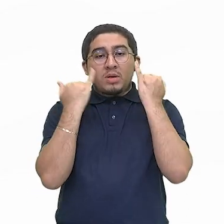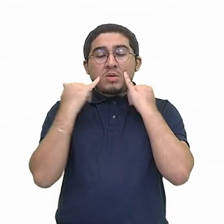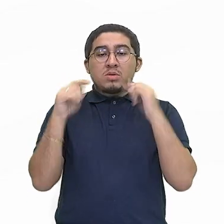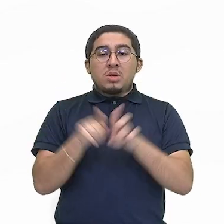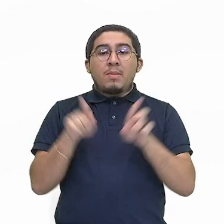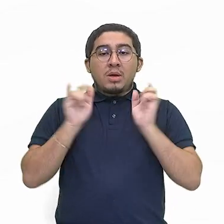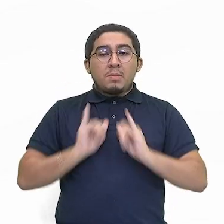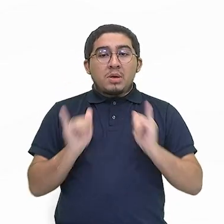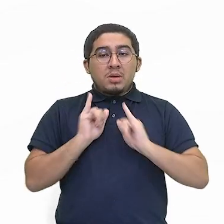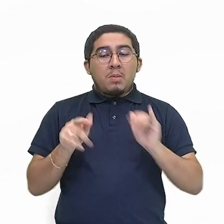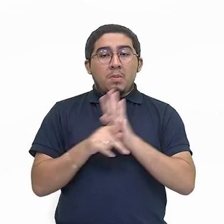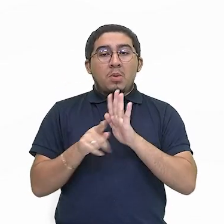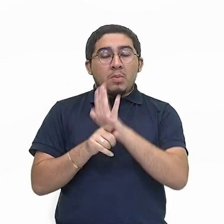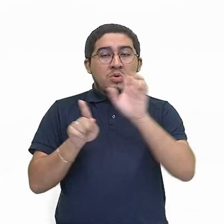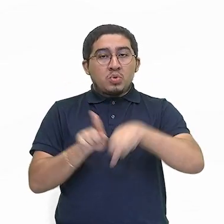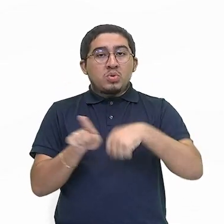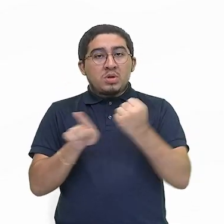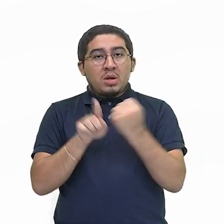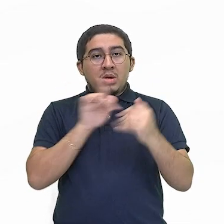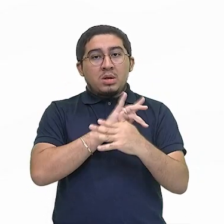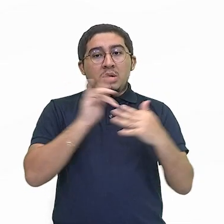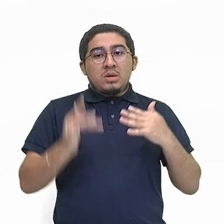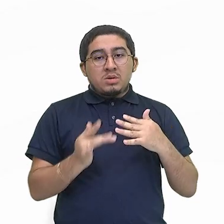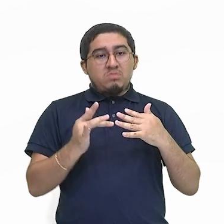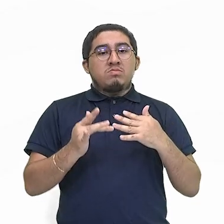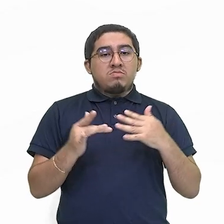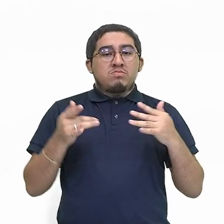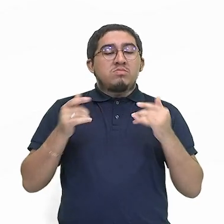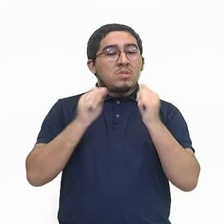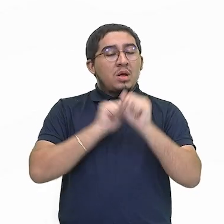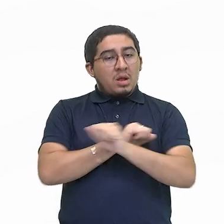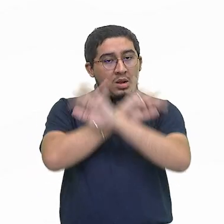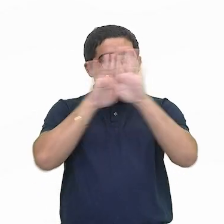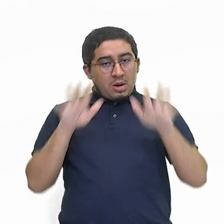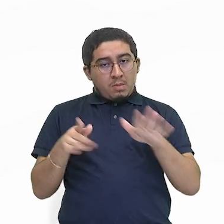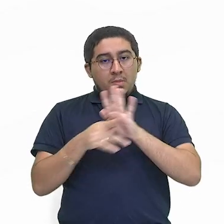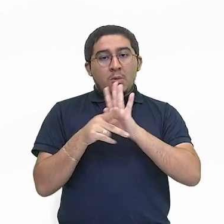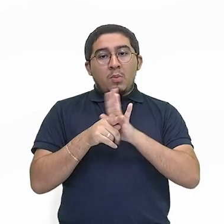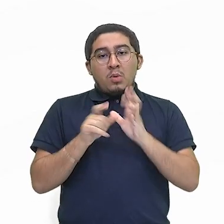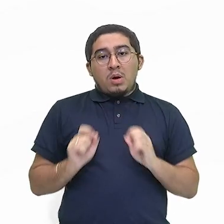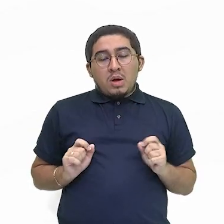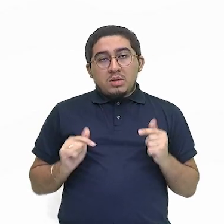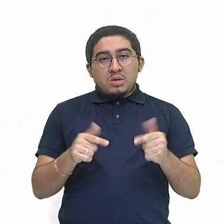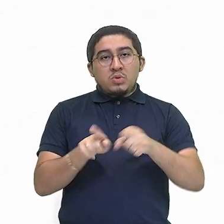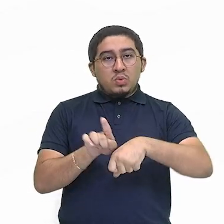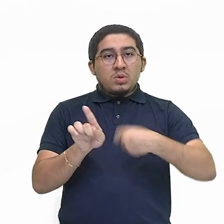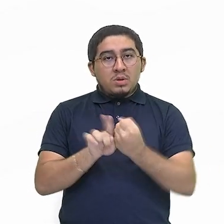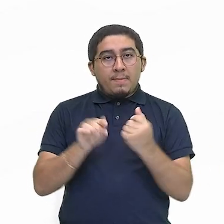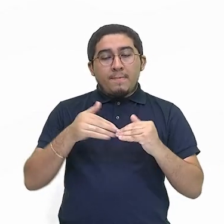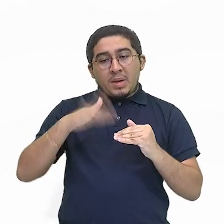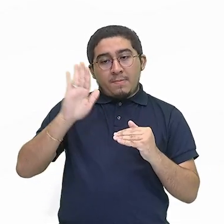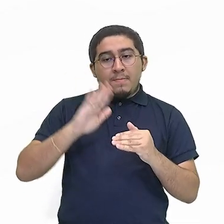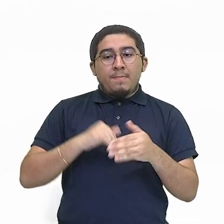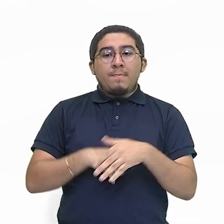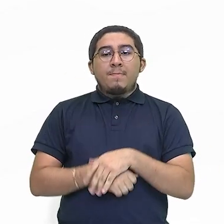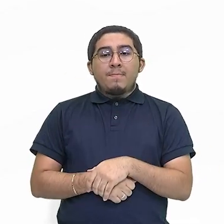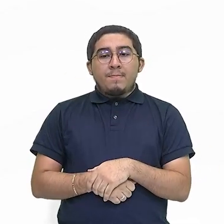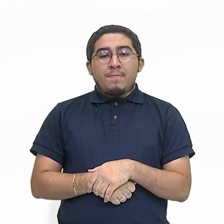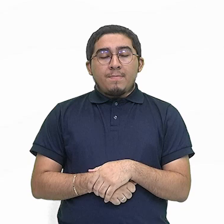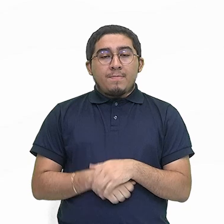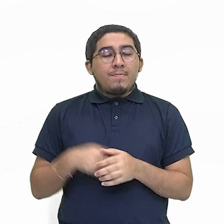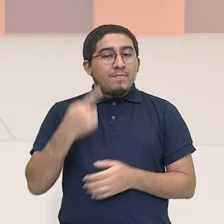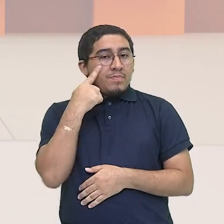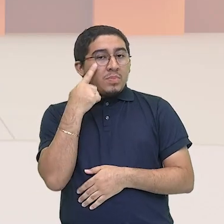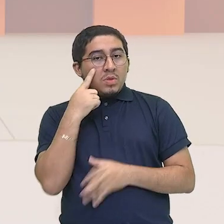e a expansão das redes sociais online ampliaram o leque, né, de agentes de socialização. Certo? Aí nós vamos ver